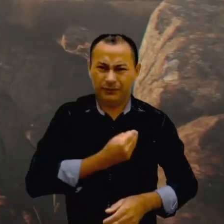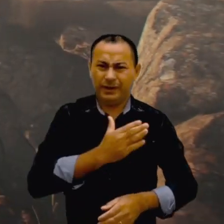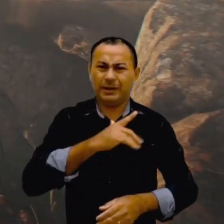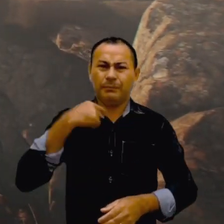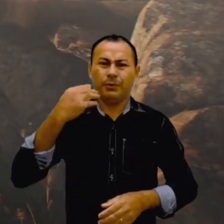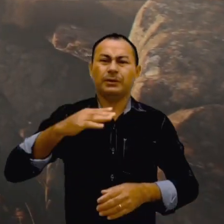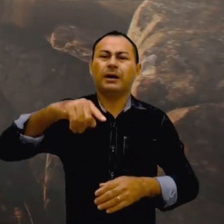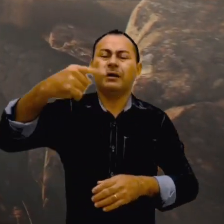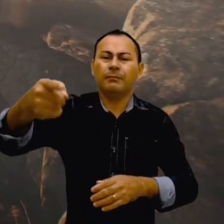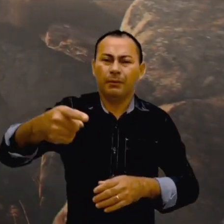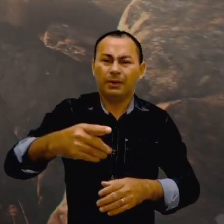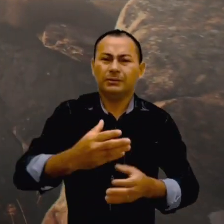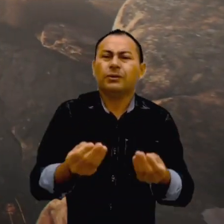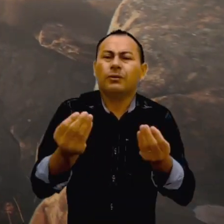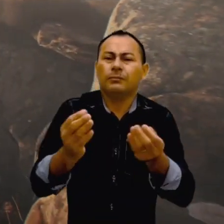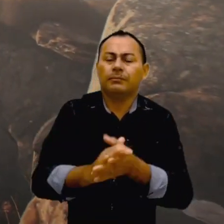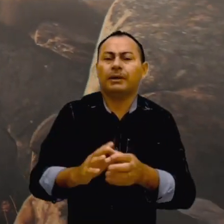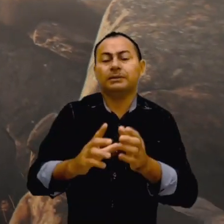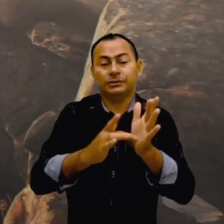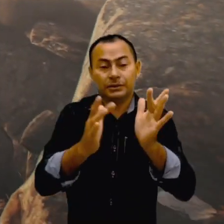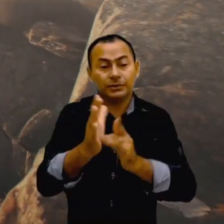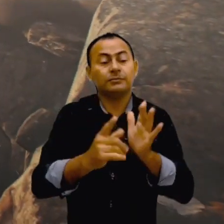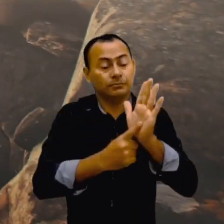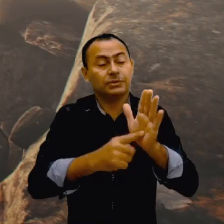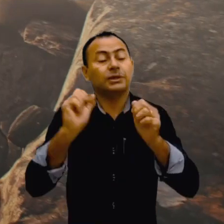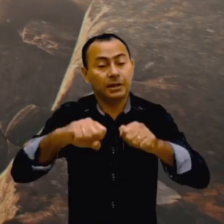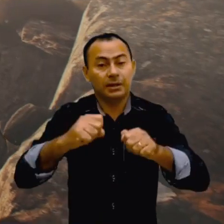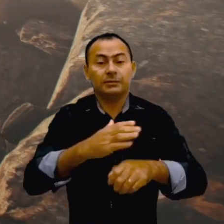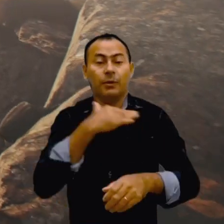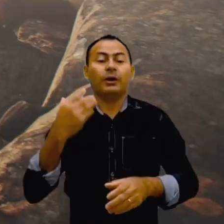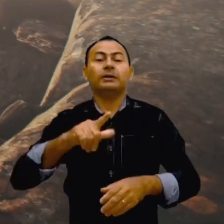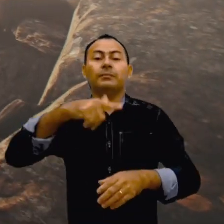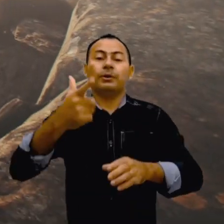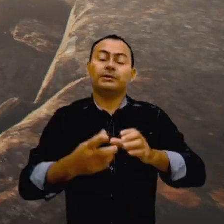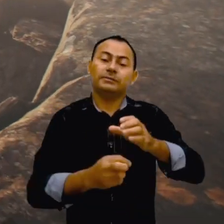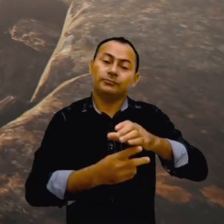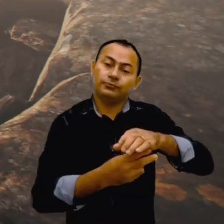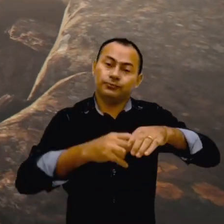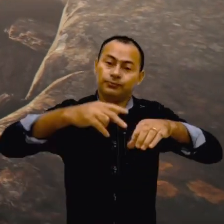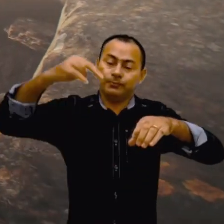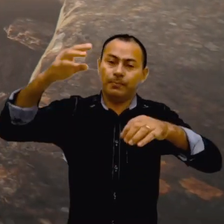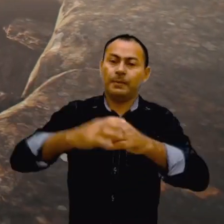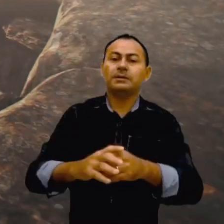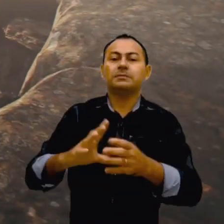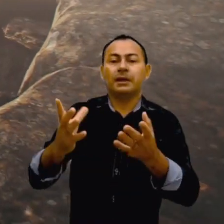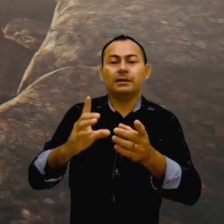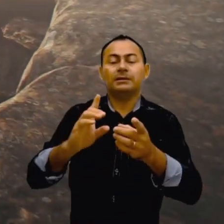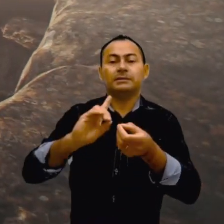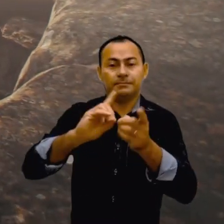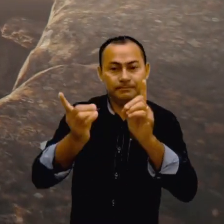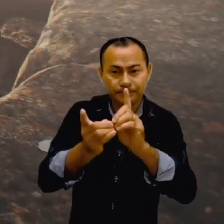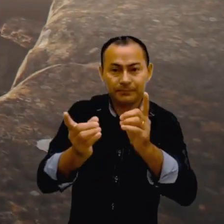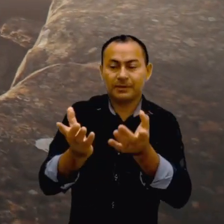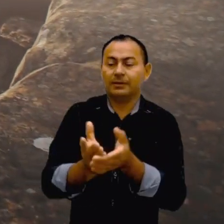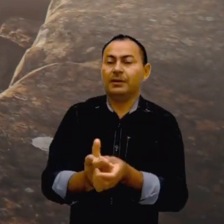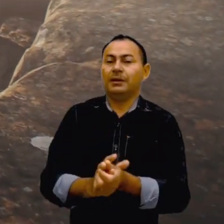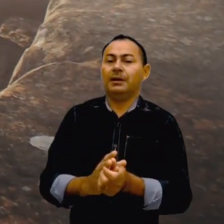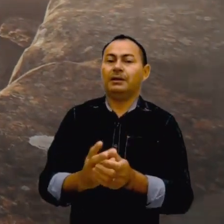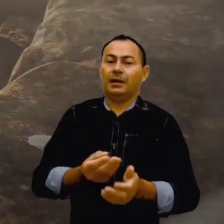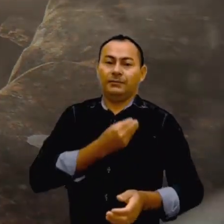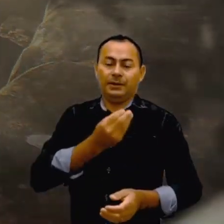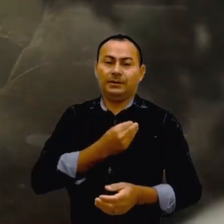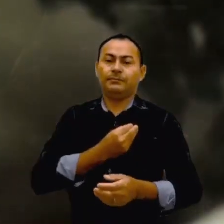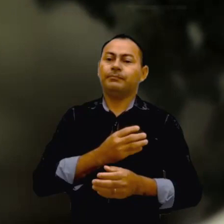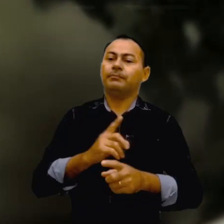nós. Esta é a grande realidade e a dinâmica do cristianismo. Nosso Salvador é viver em